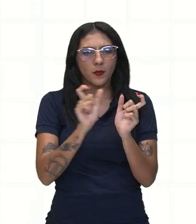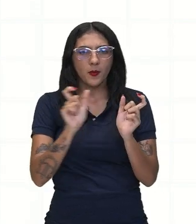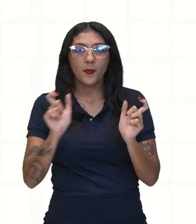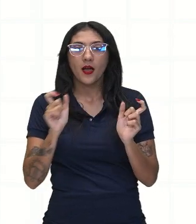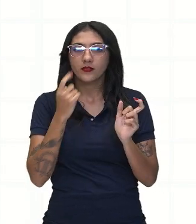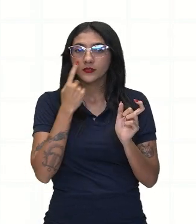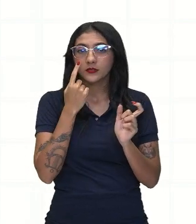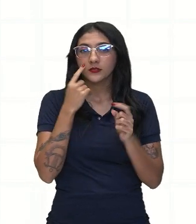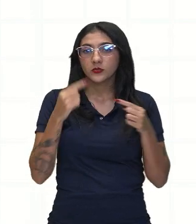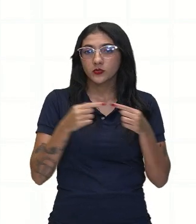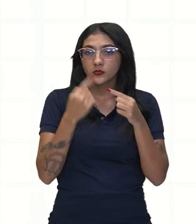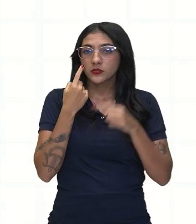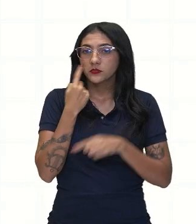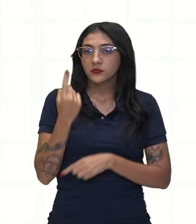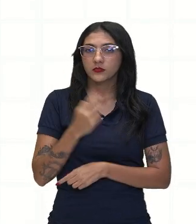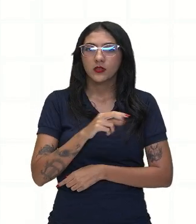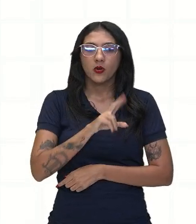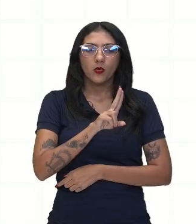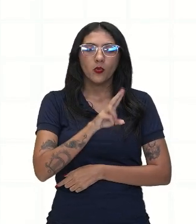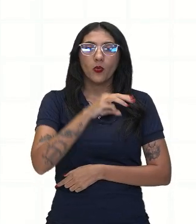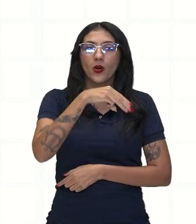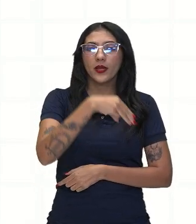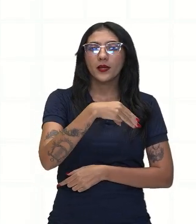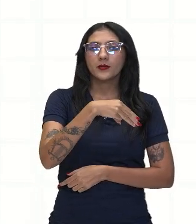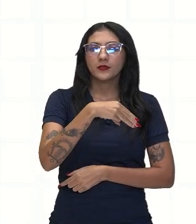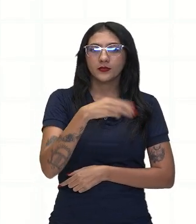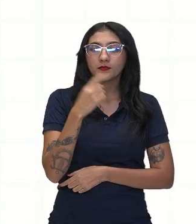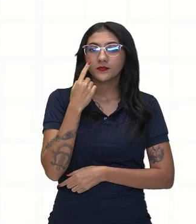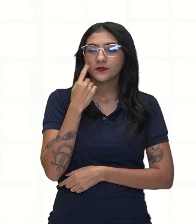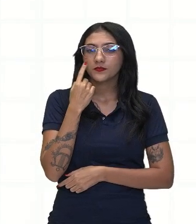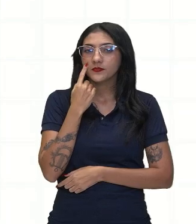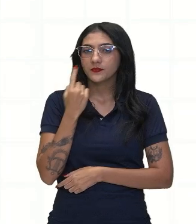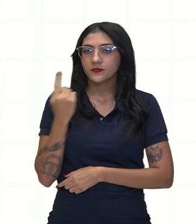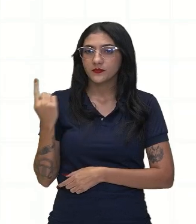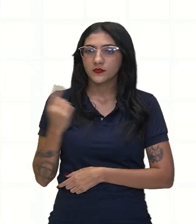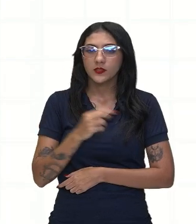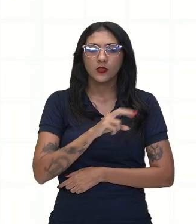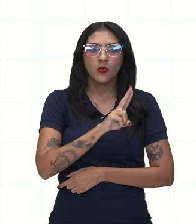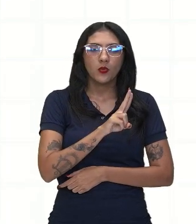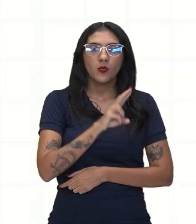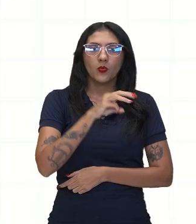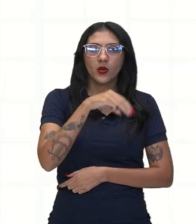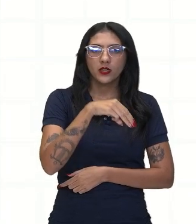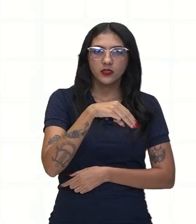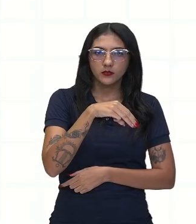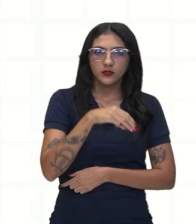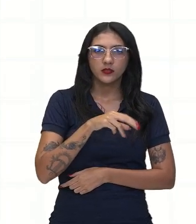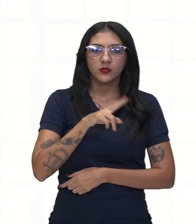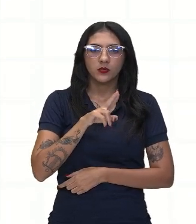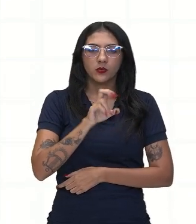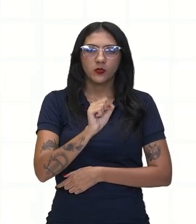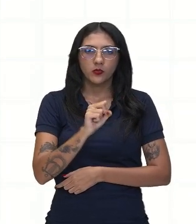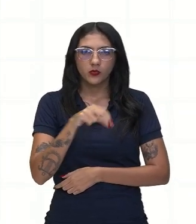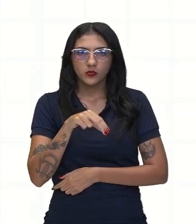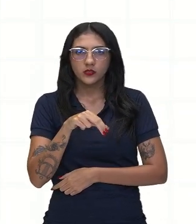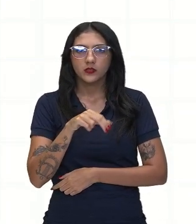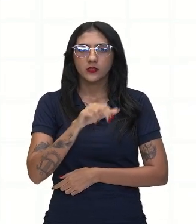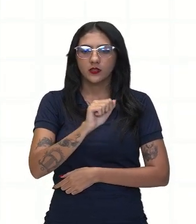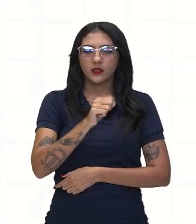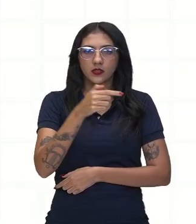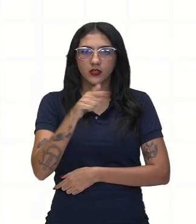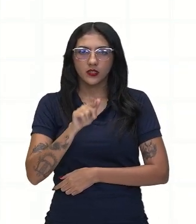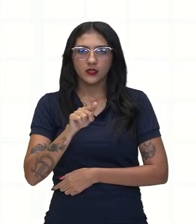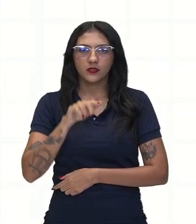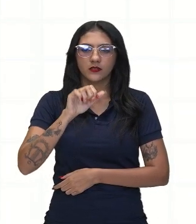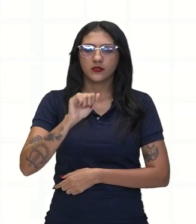ó, o M, né? Vão se acentuar aí as paroxítonas terminadas em uns, ão,